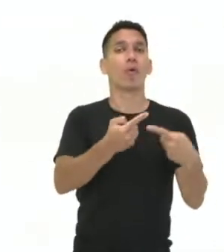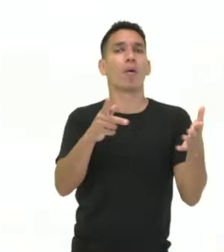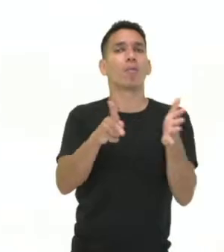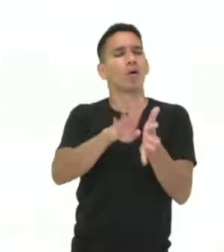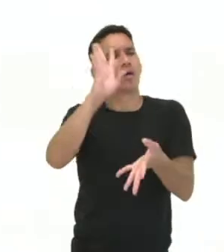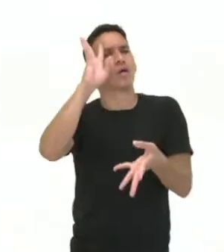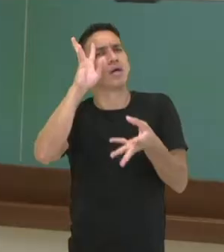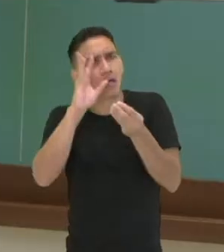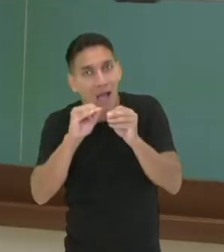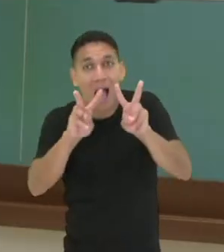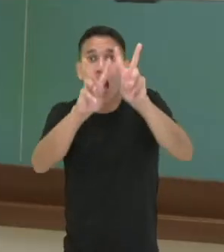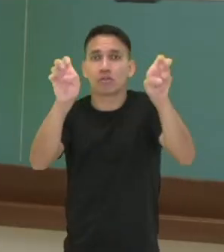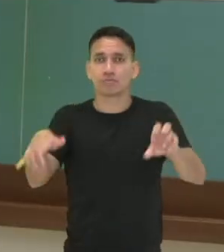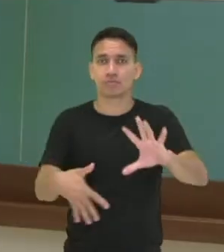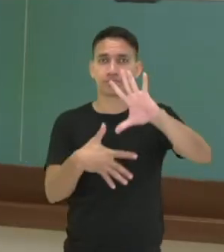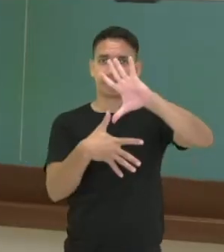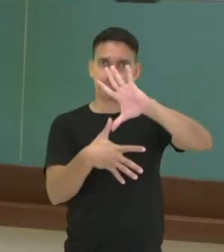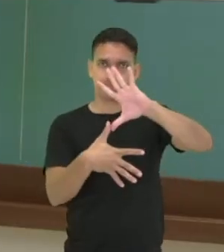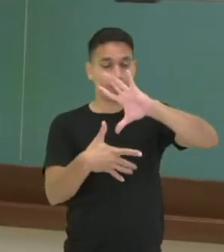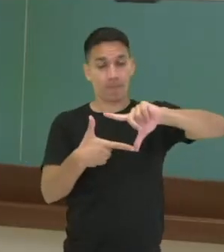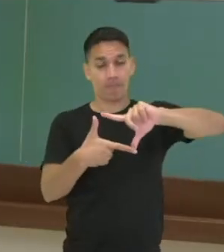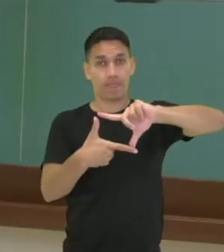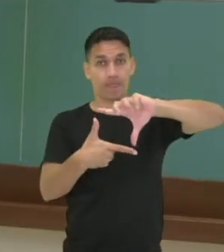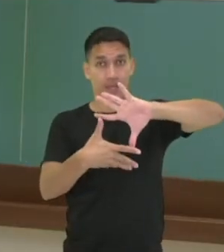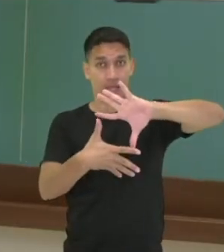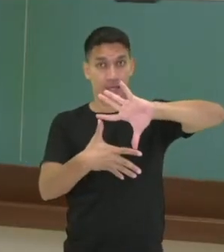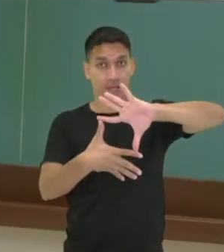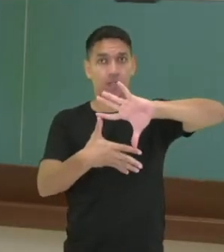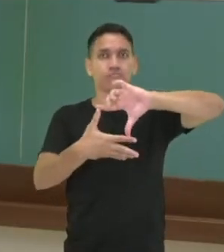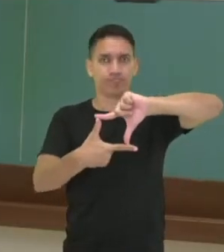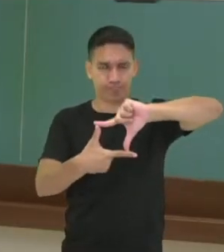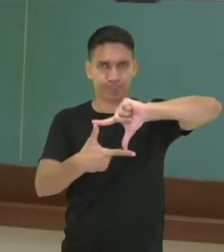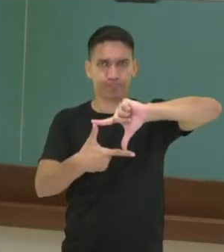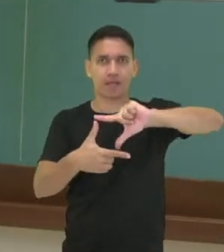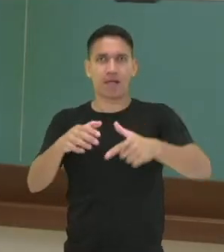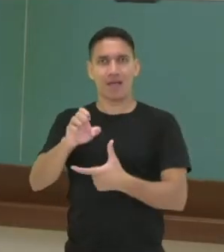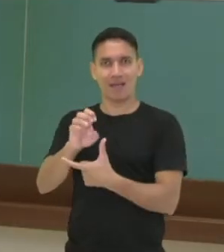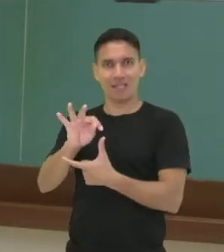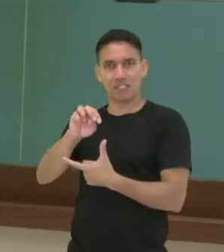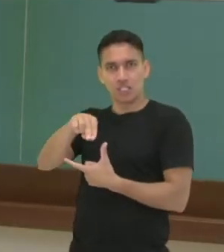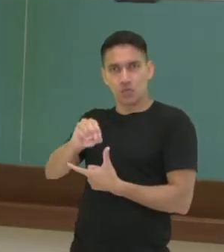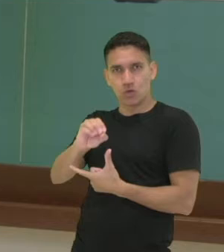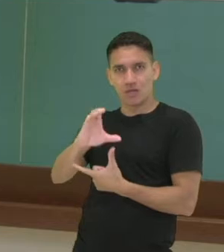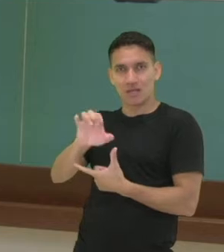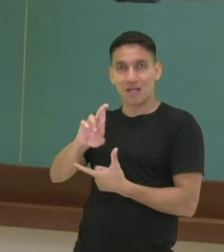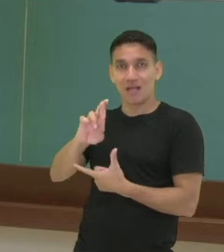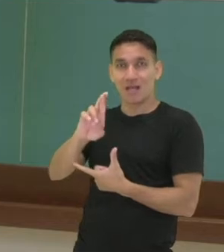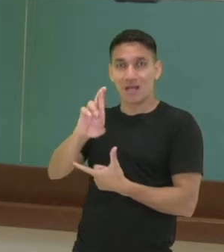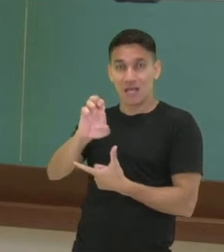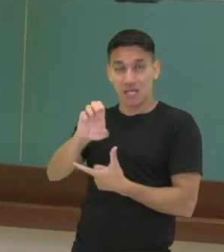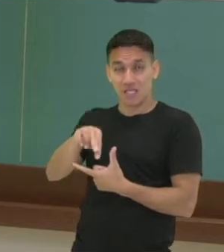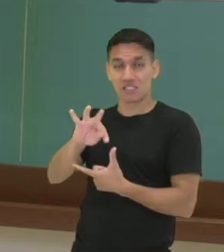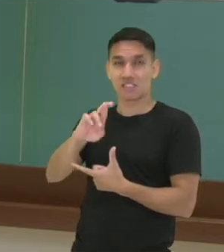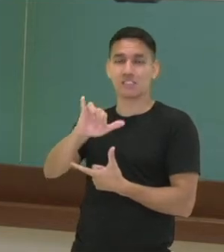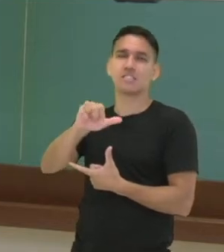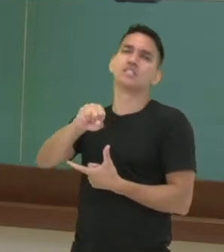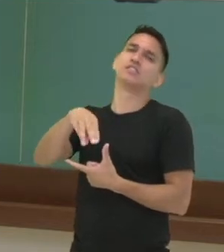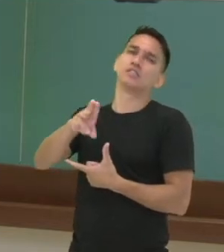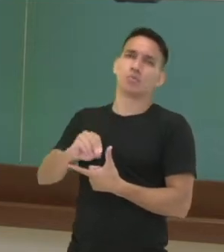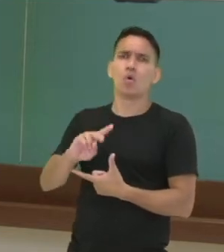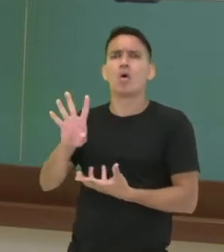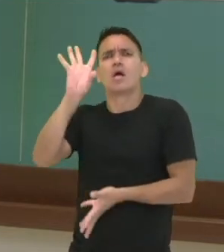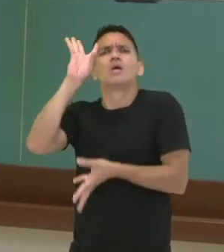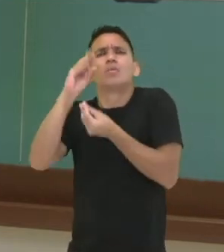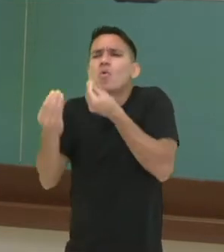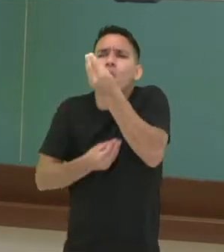de etnocentrismo e entender a experiência do político como constitutivo do